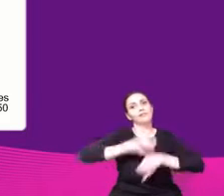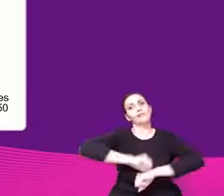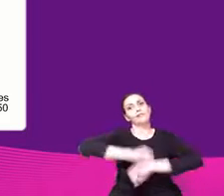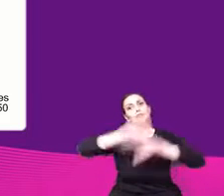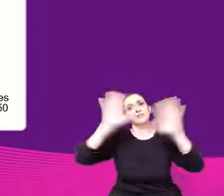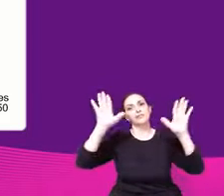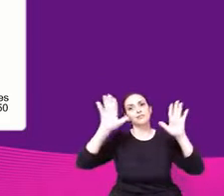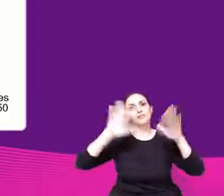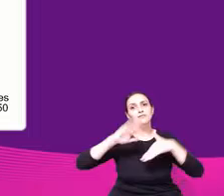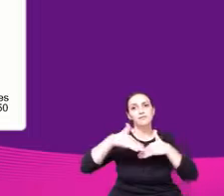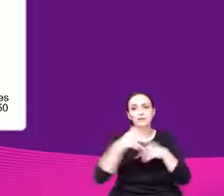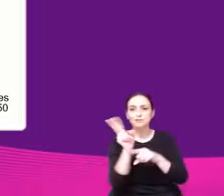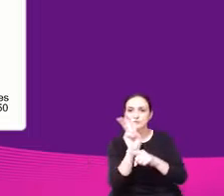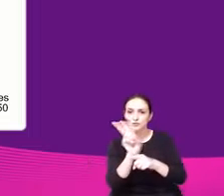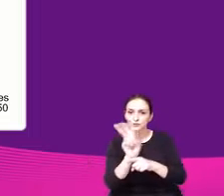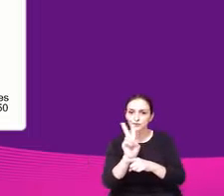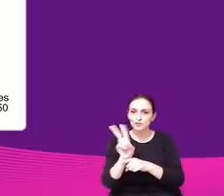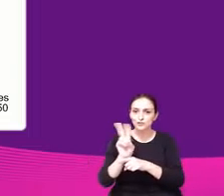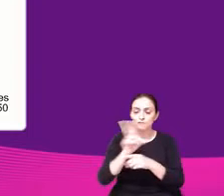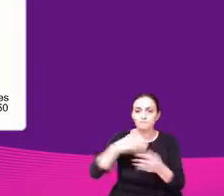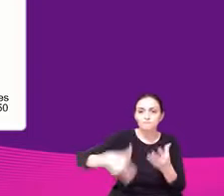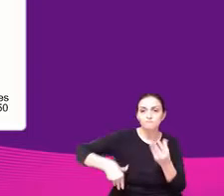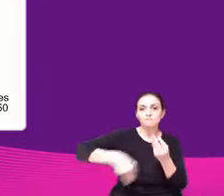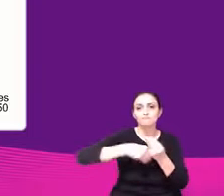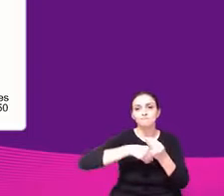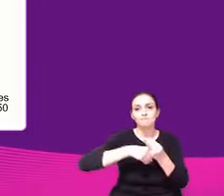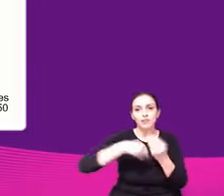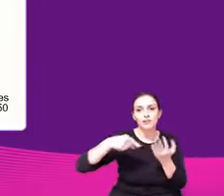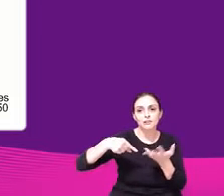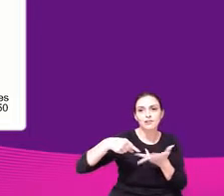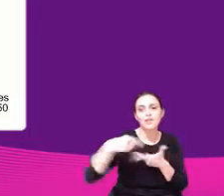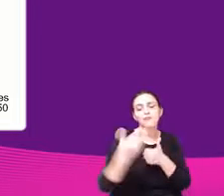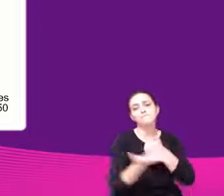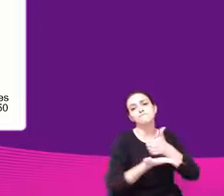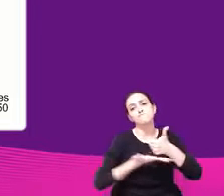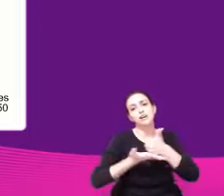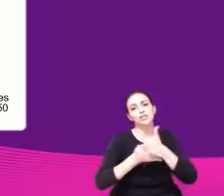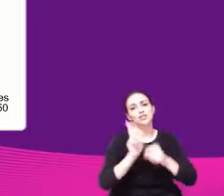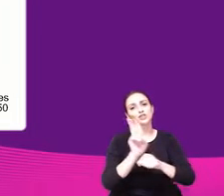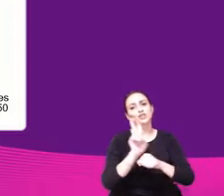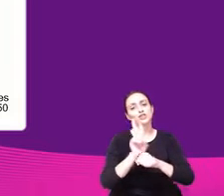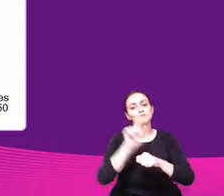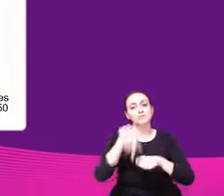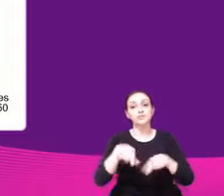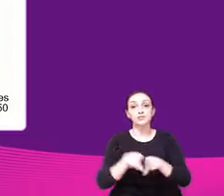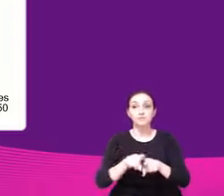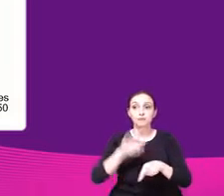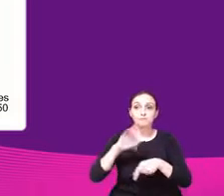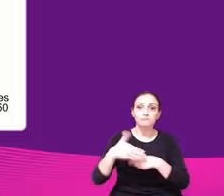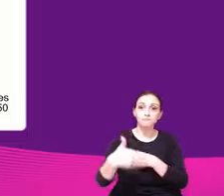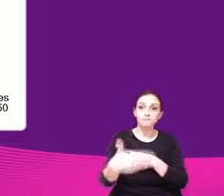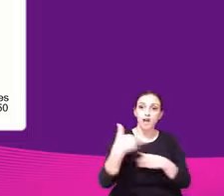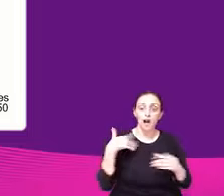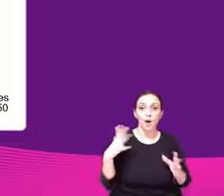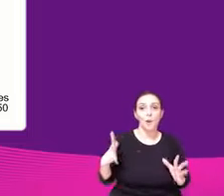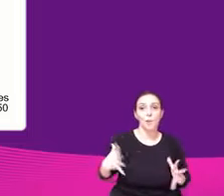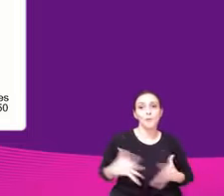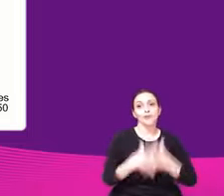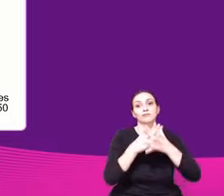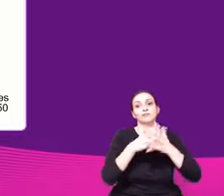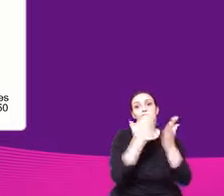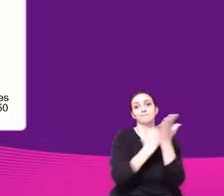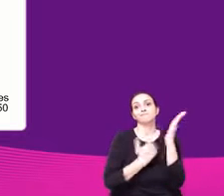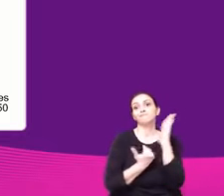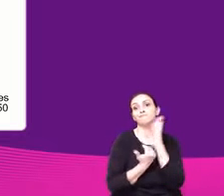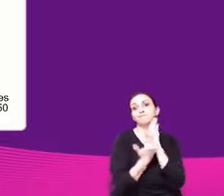uma monitoração e de implementação das medidas básicas de prevenção, quando a complexidade aumentar, uma